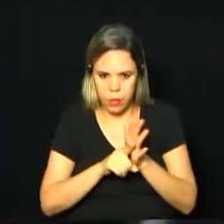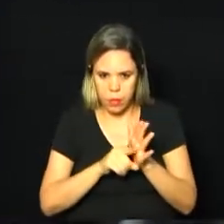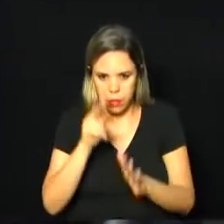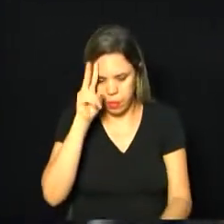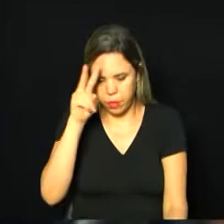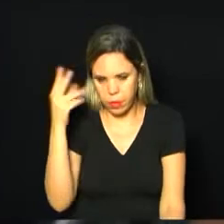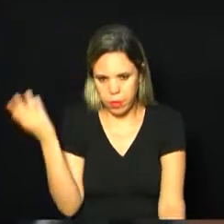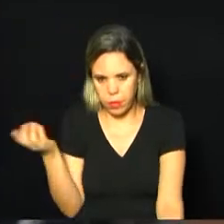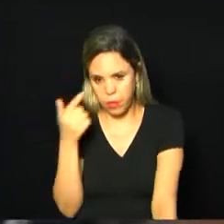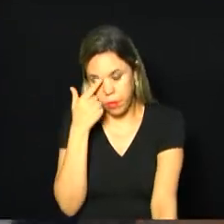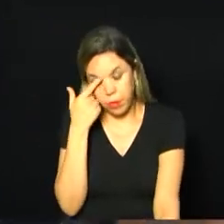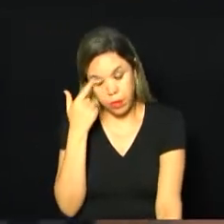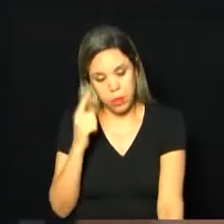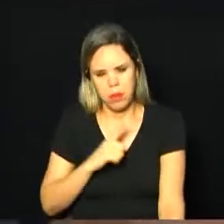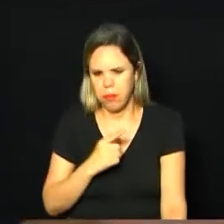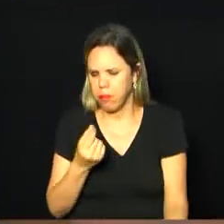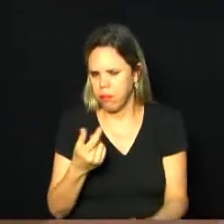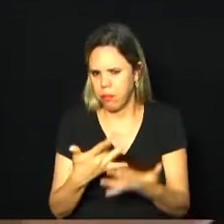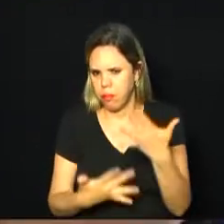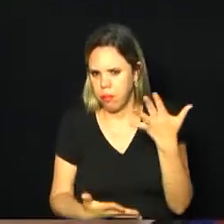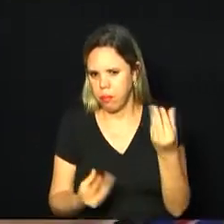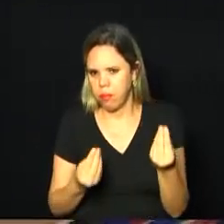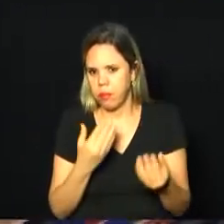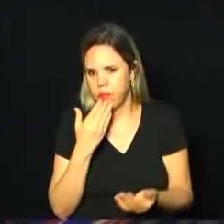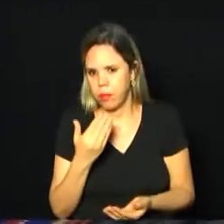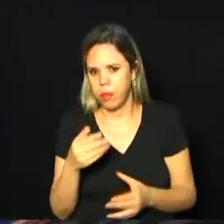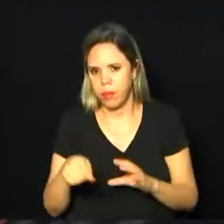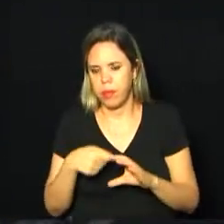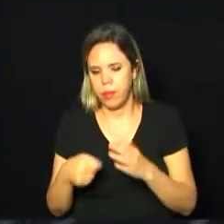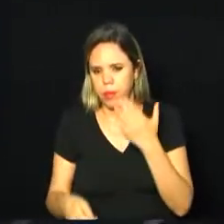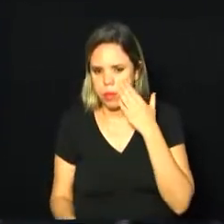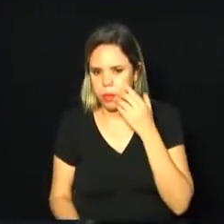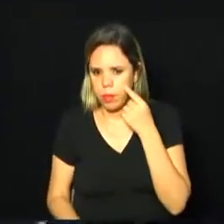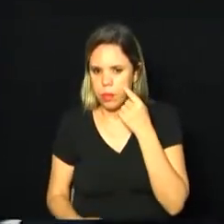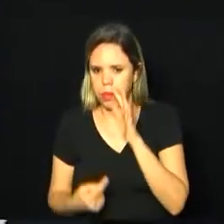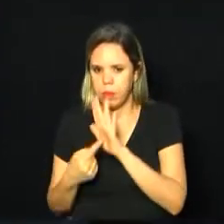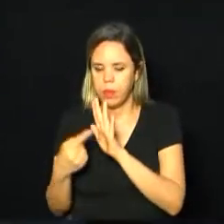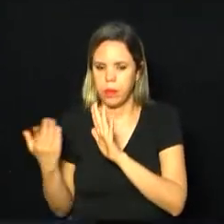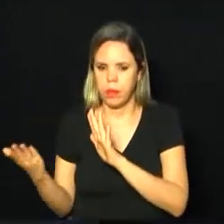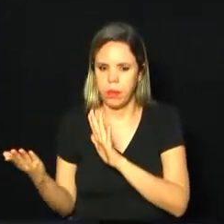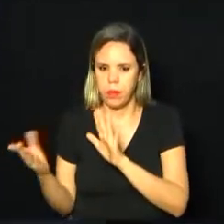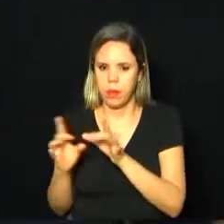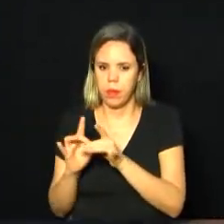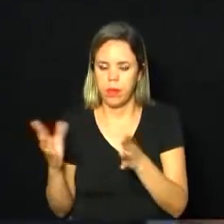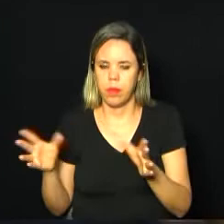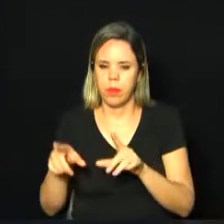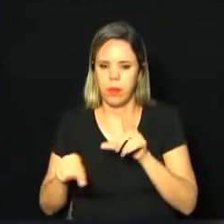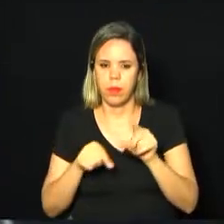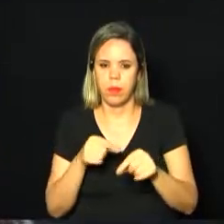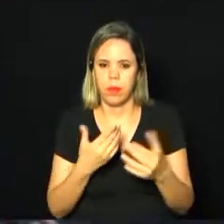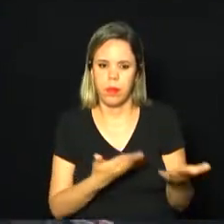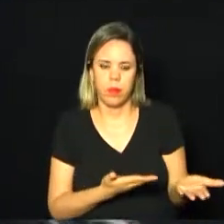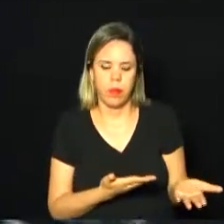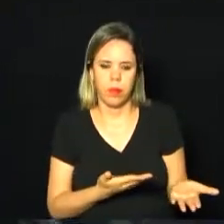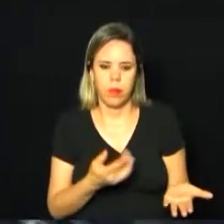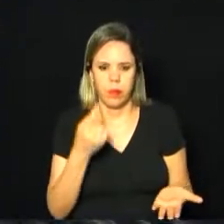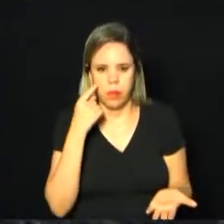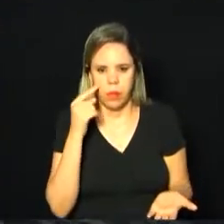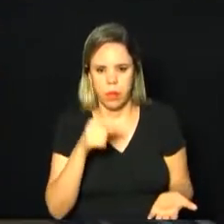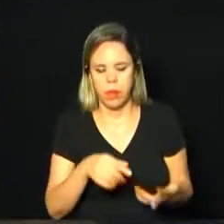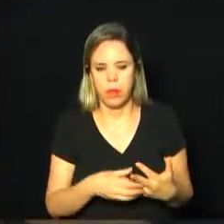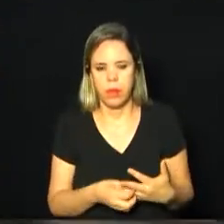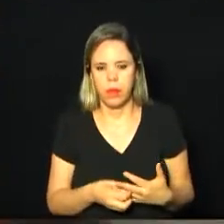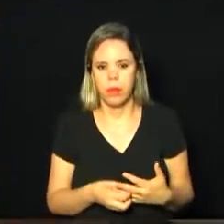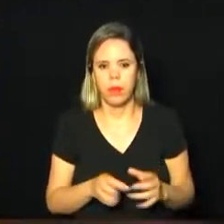historiográfica e tem muita coisa vou pedir para o nosso repórter cinematográfico a gente até deixou separado aqui olha só